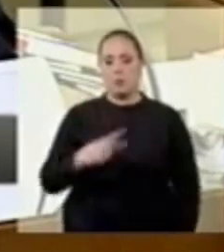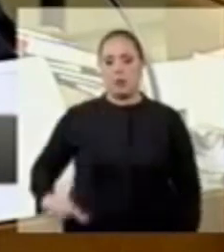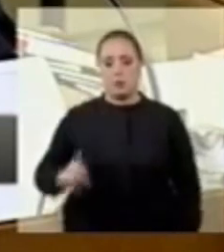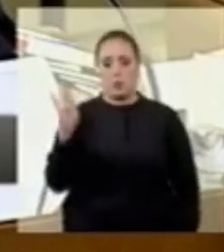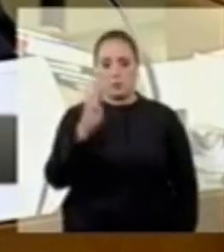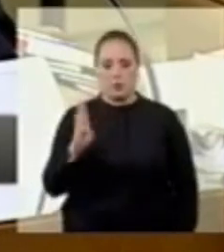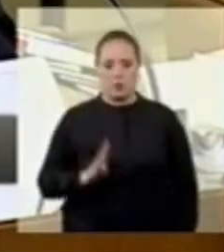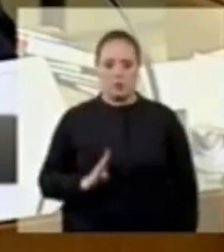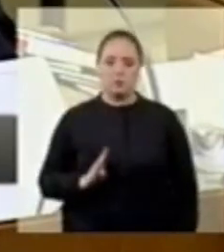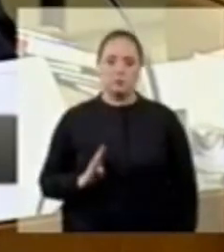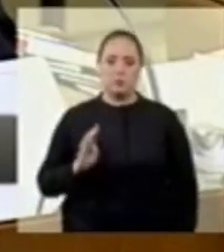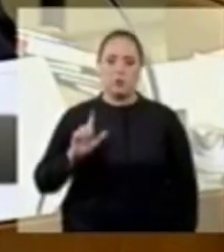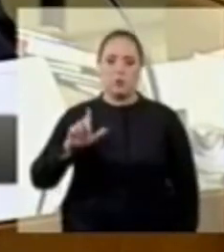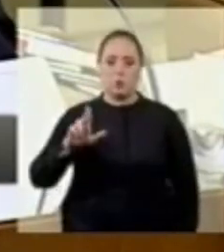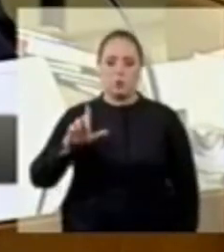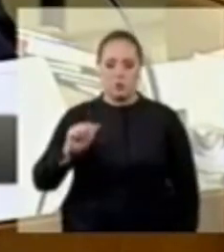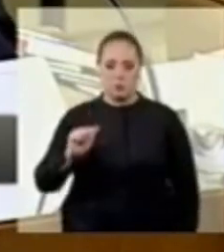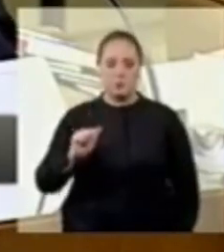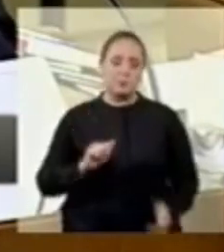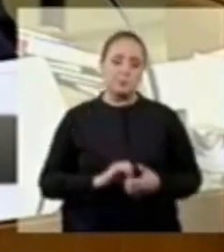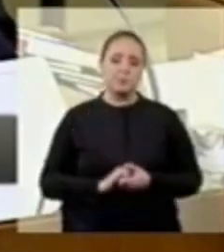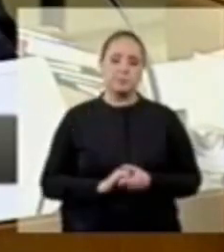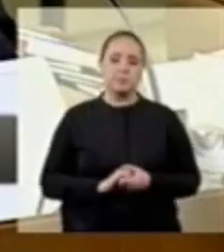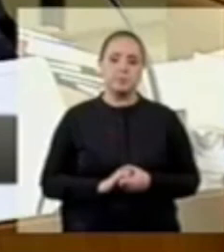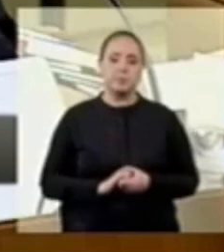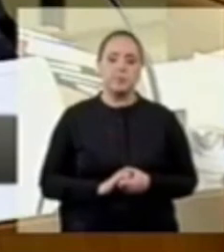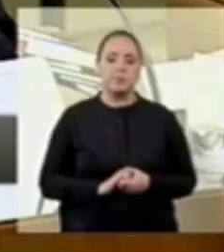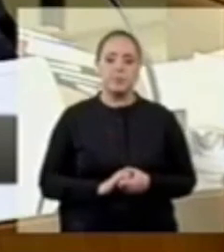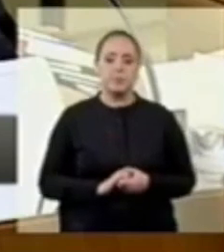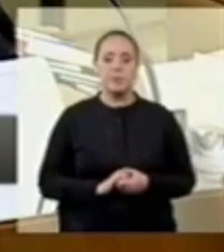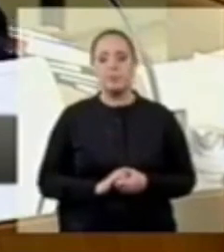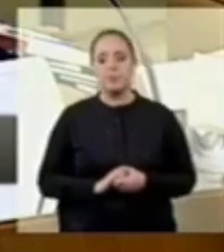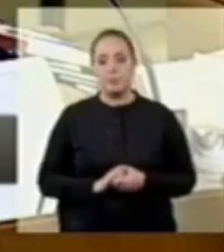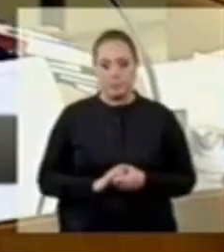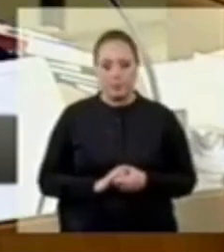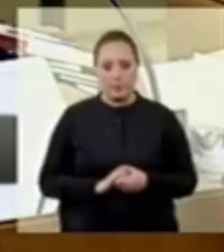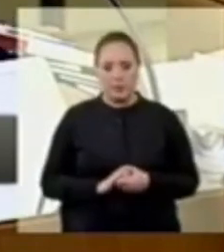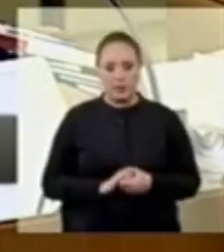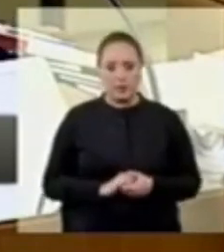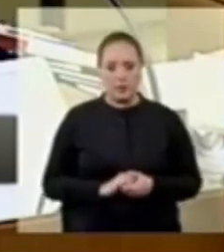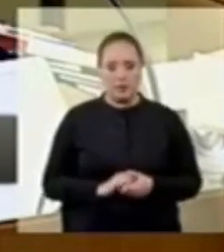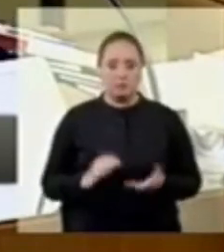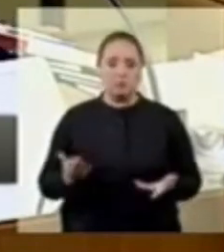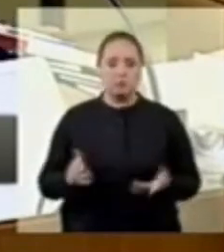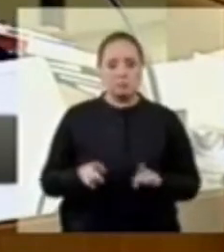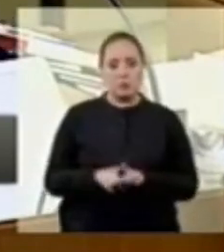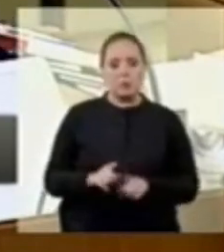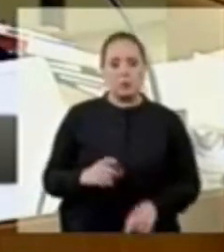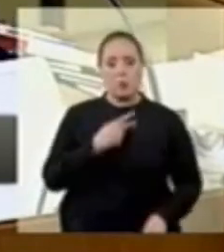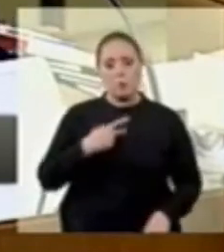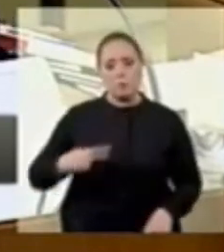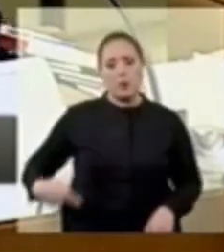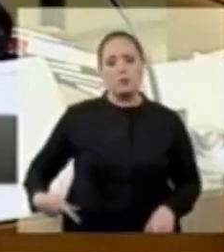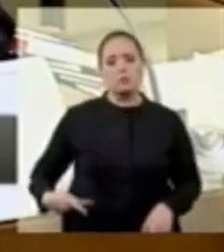república por luiz inácio lula da silva e mais do que isso de um presidente que deixou o cargo